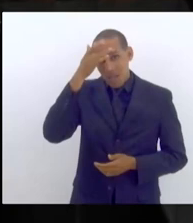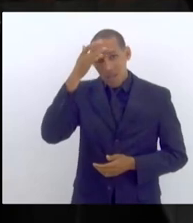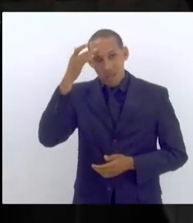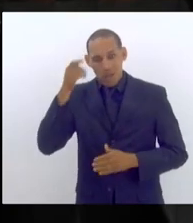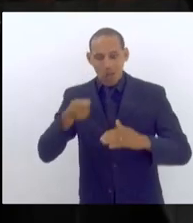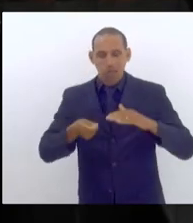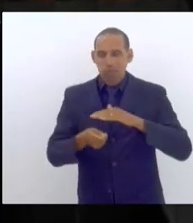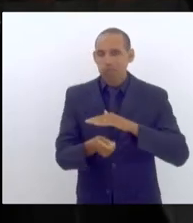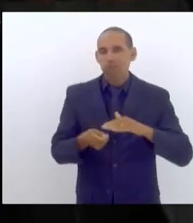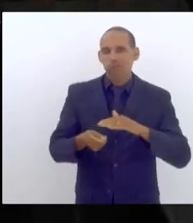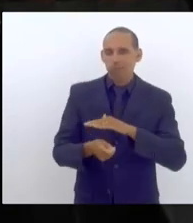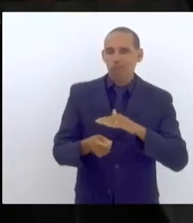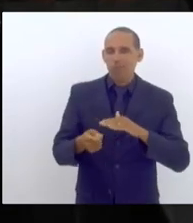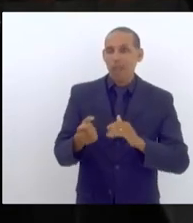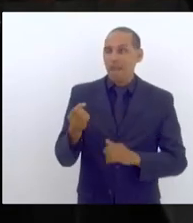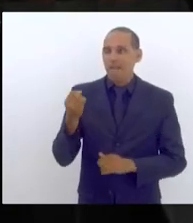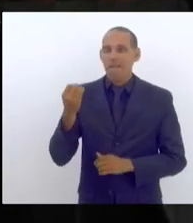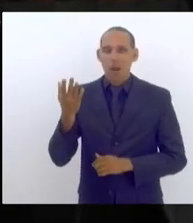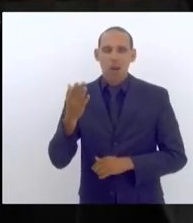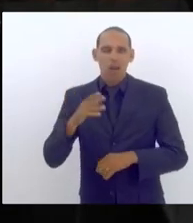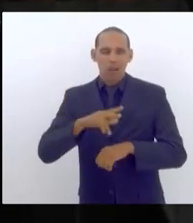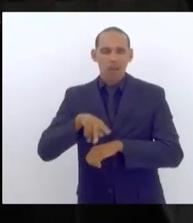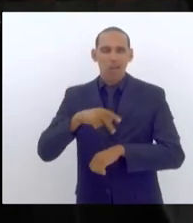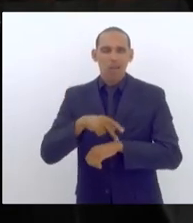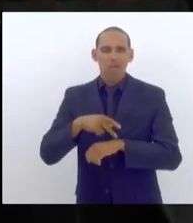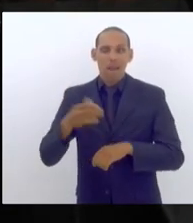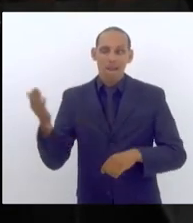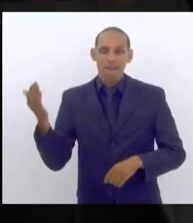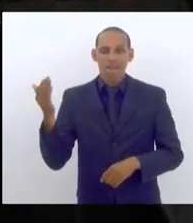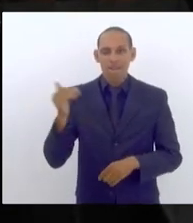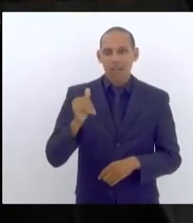investimentos externos ao nosso país,